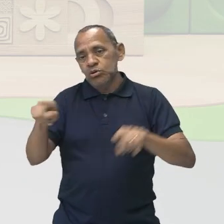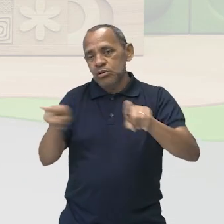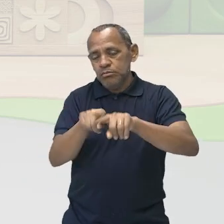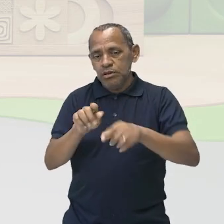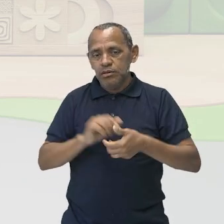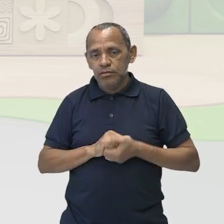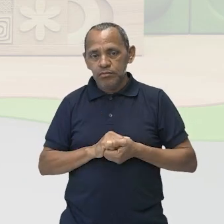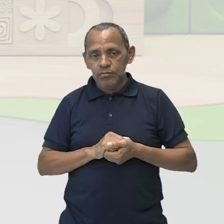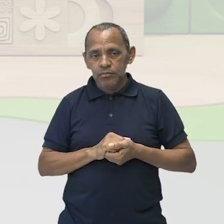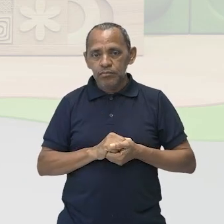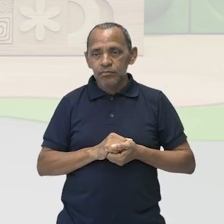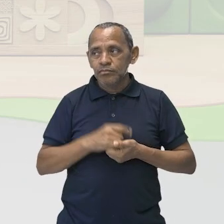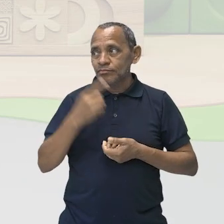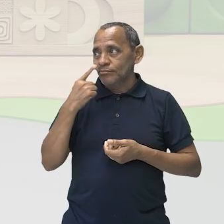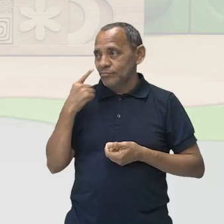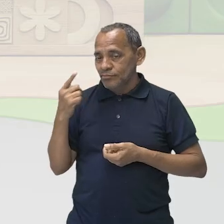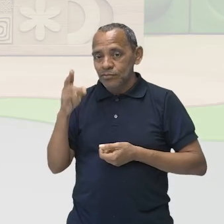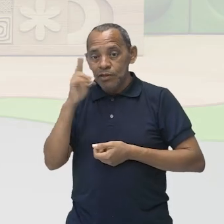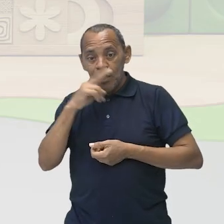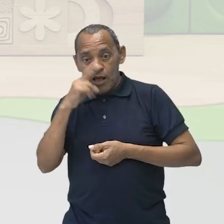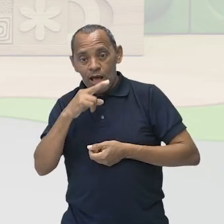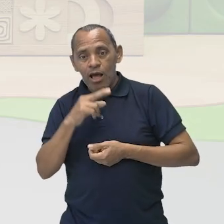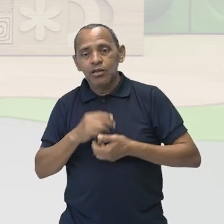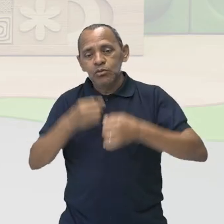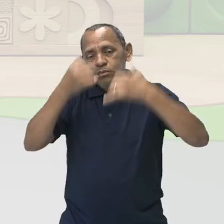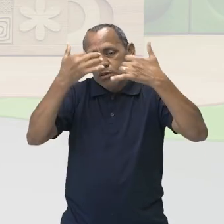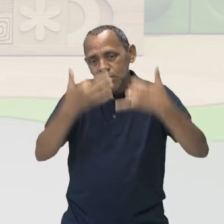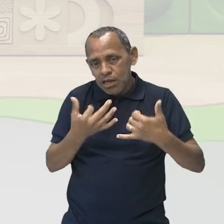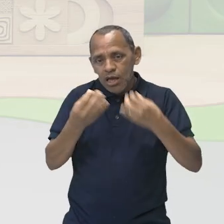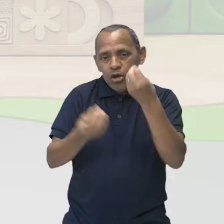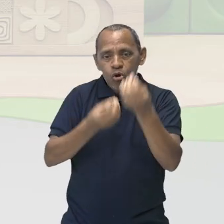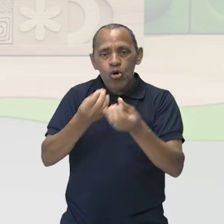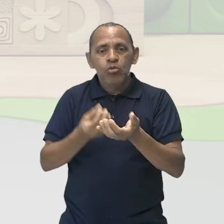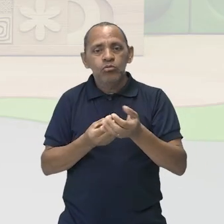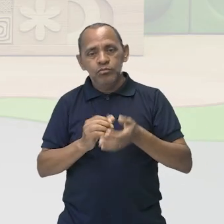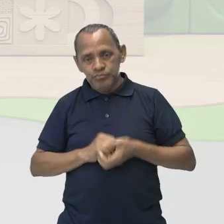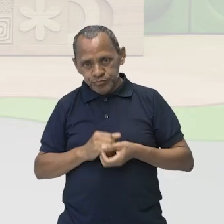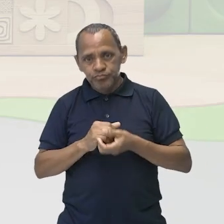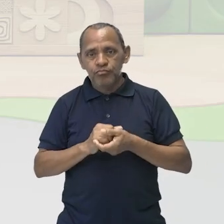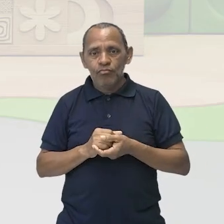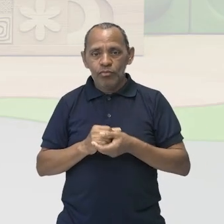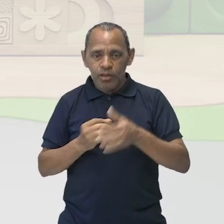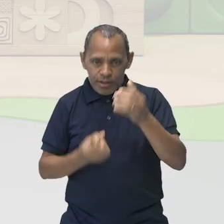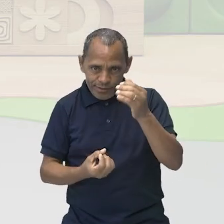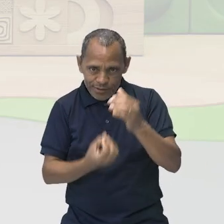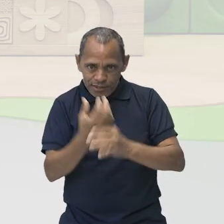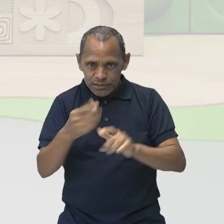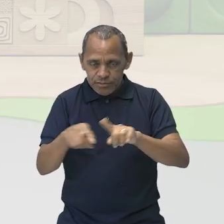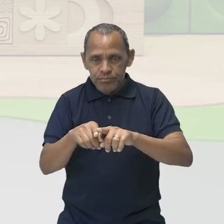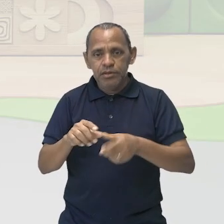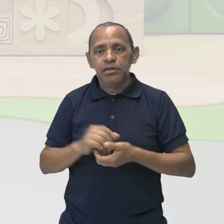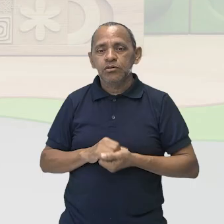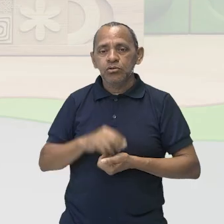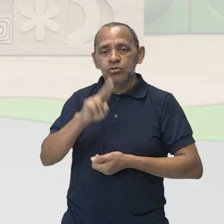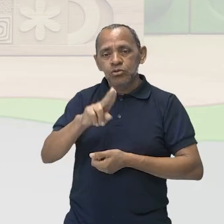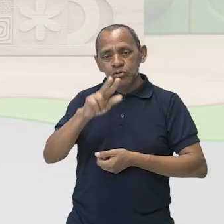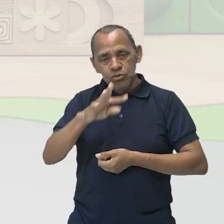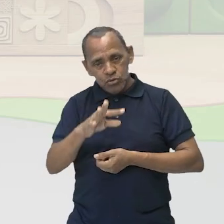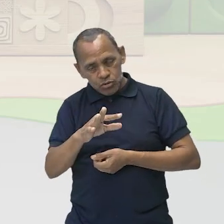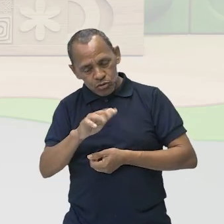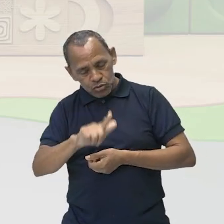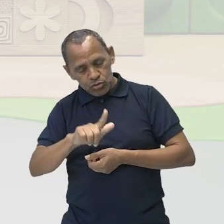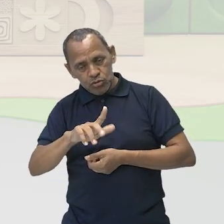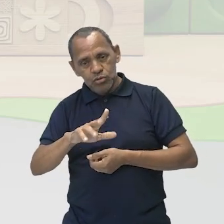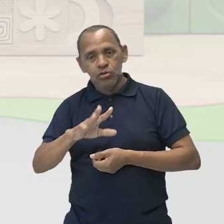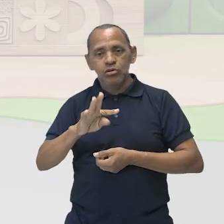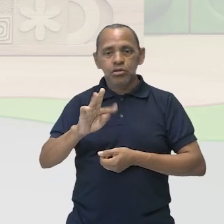Vejam, nós temos aí um ratinho, né, que nós vamos falar sobre a origem do ultrassom no corpo desses animais. Então, nos roedores,